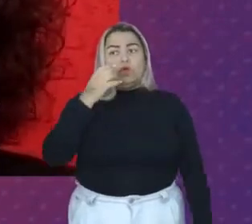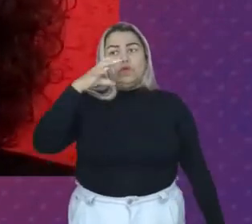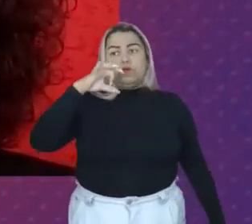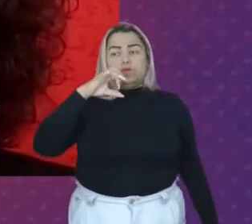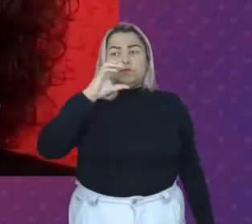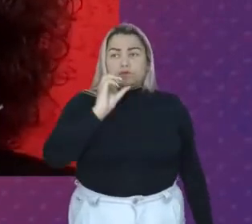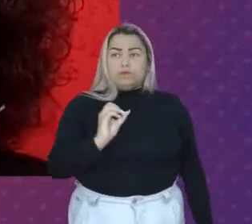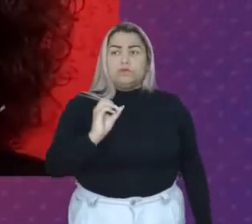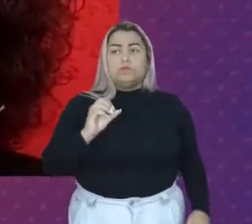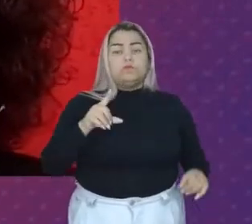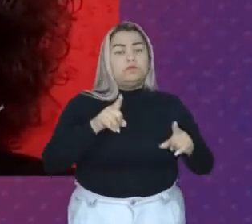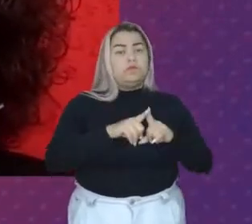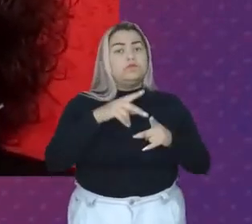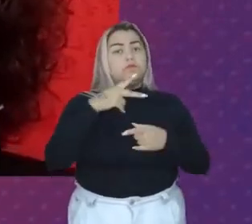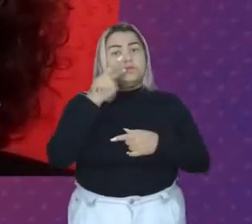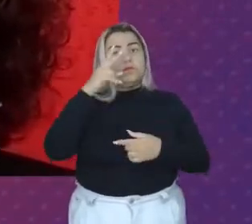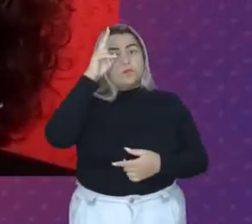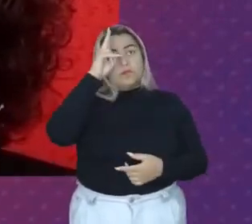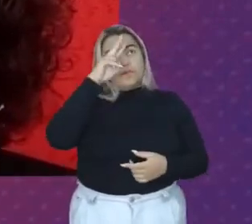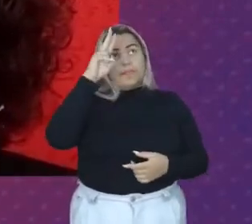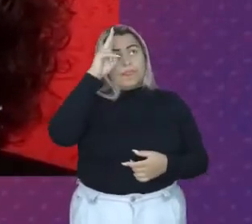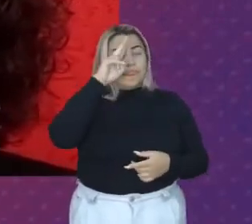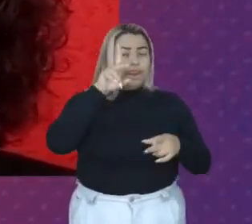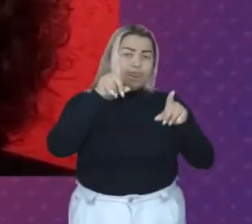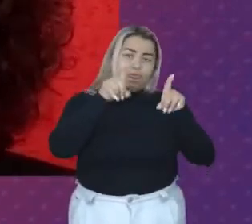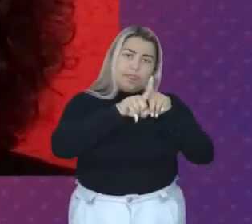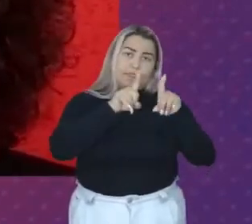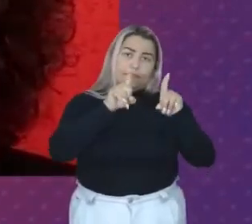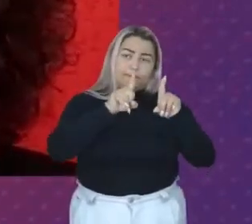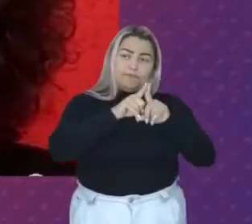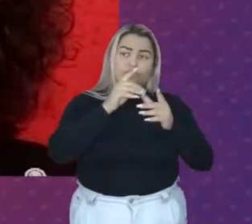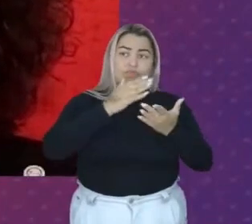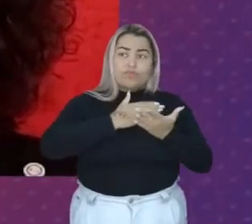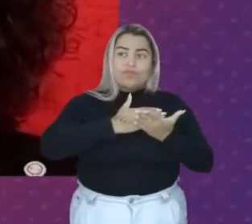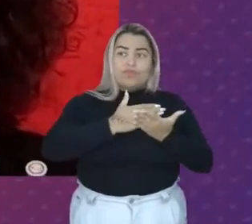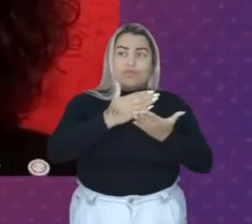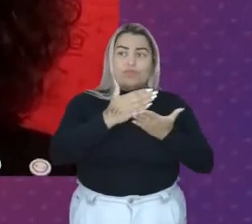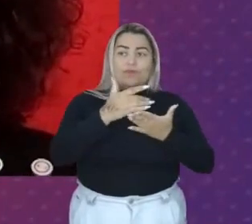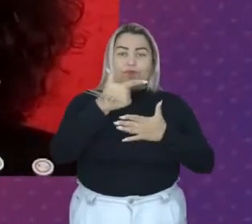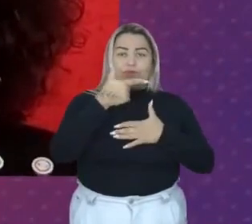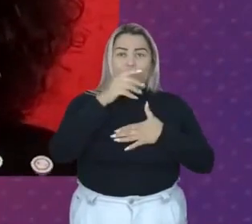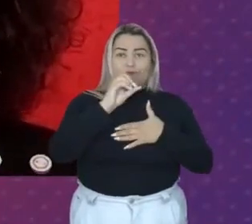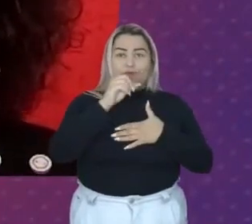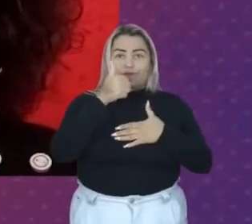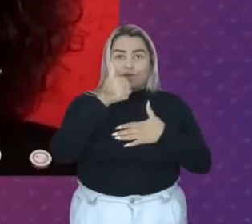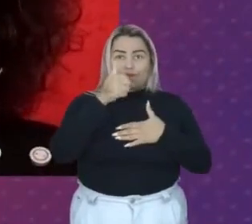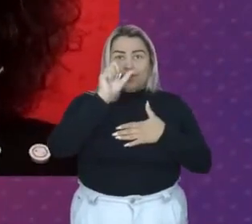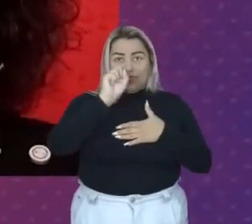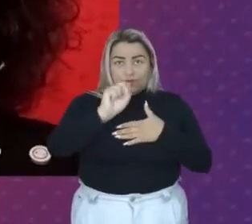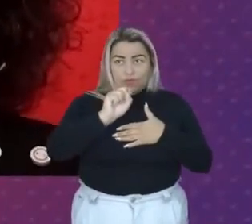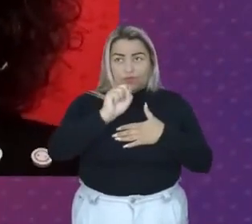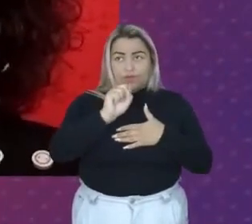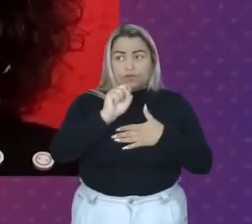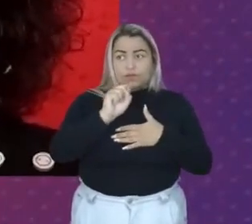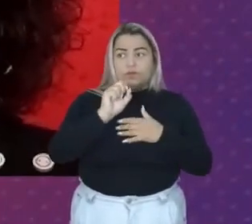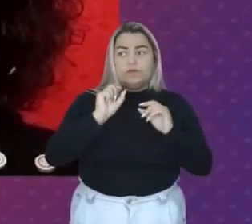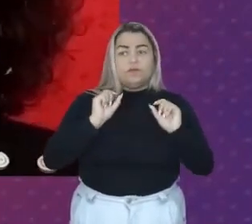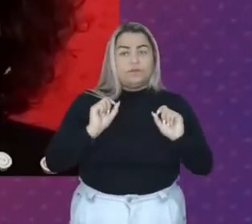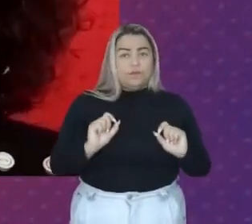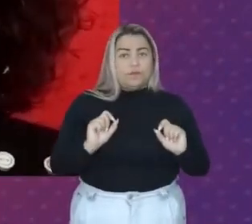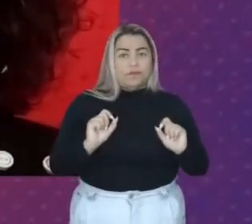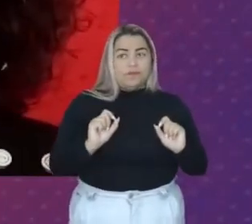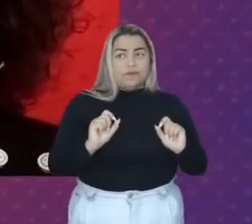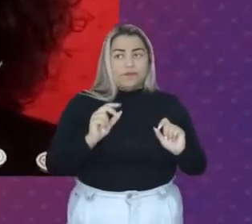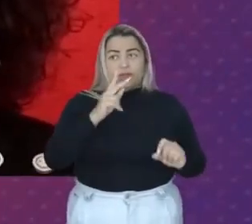eu sempre conto uma história que nós passamos, né, durante 2018, que a